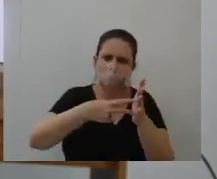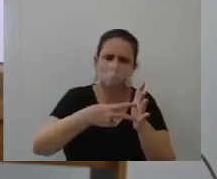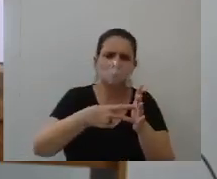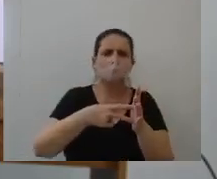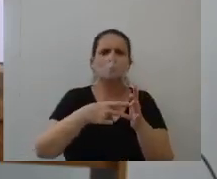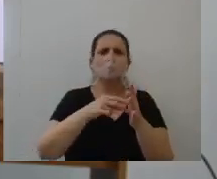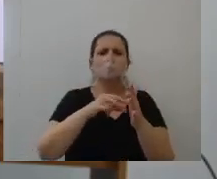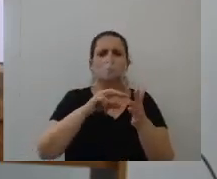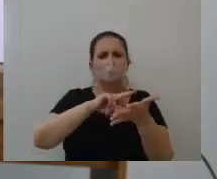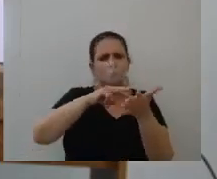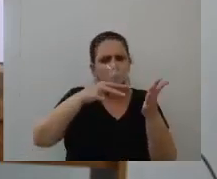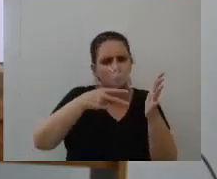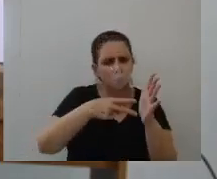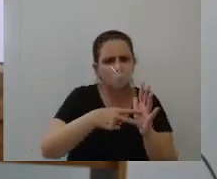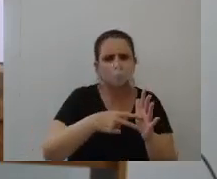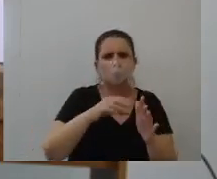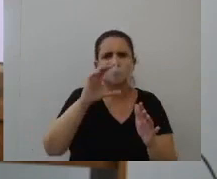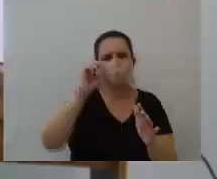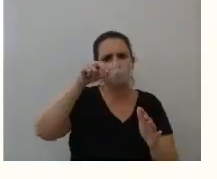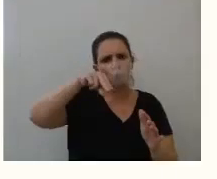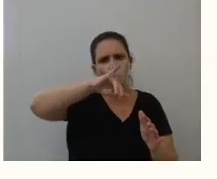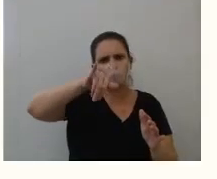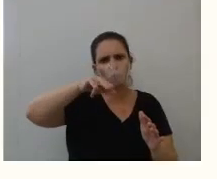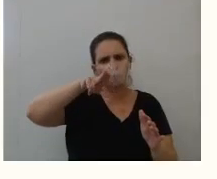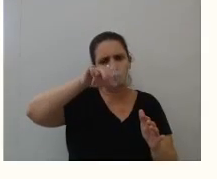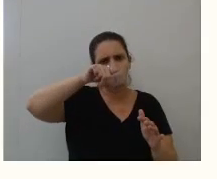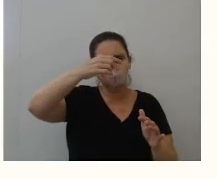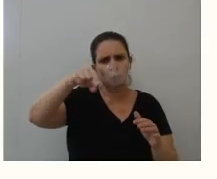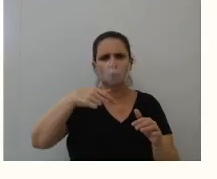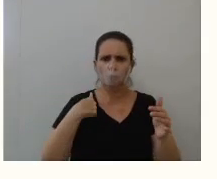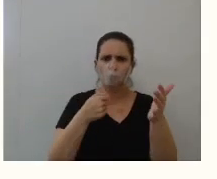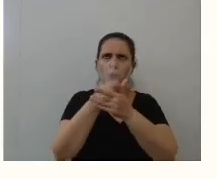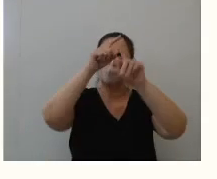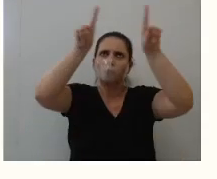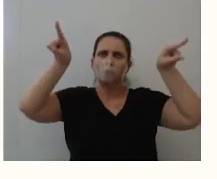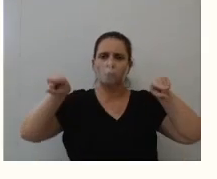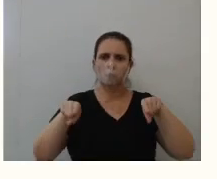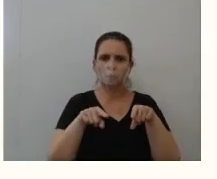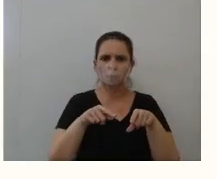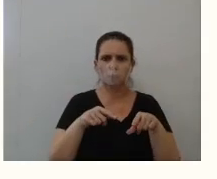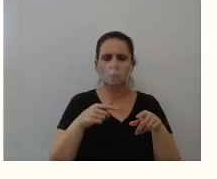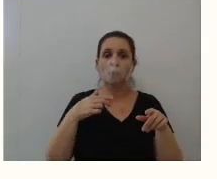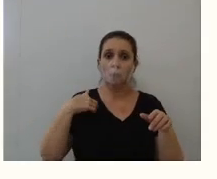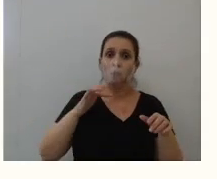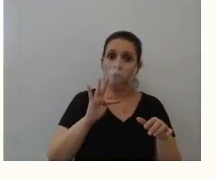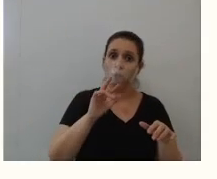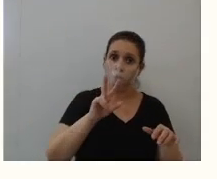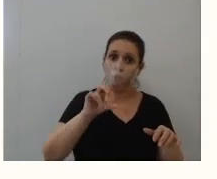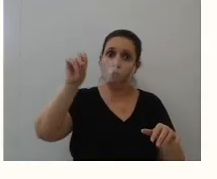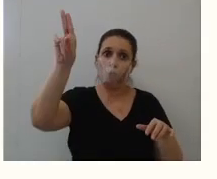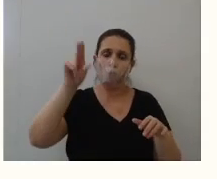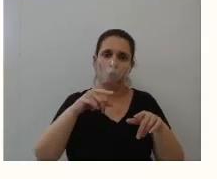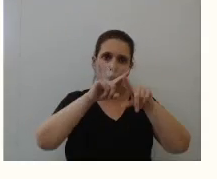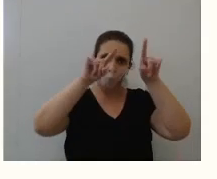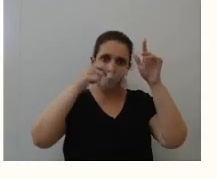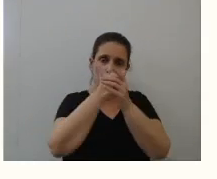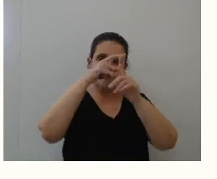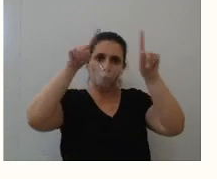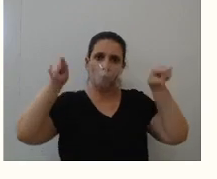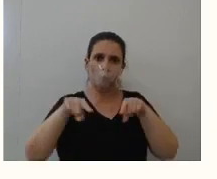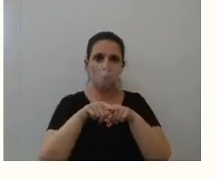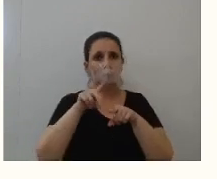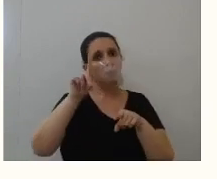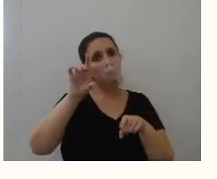conjuntiva com valor condicional. Ó, comprei o quadro, desde que... Não, comprarei o quadro, desde que não